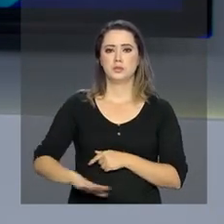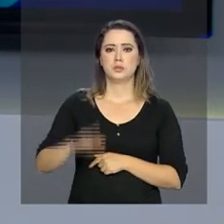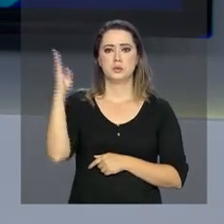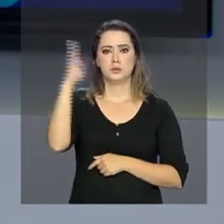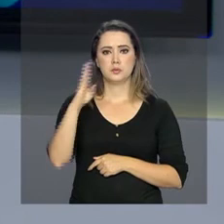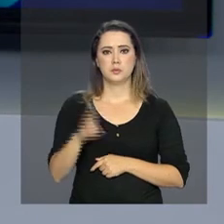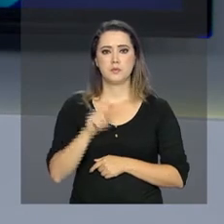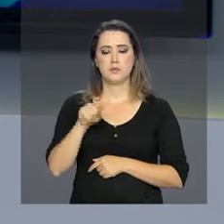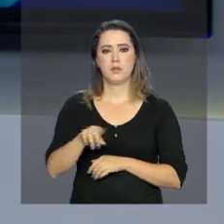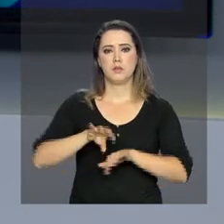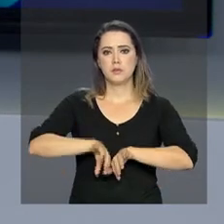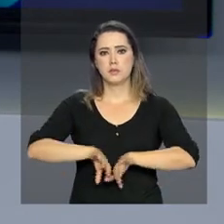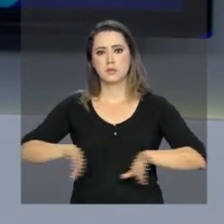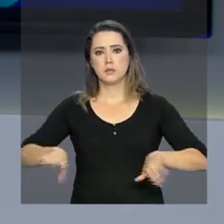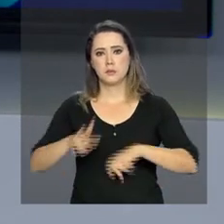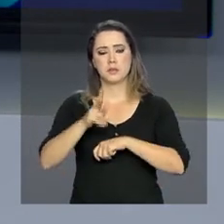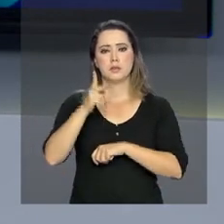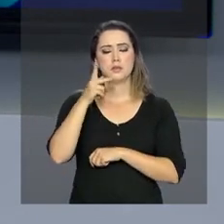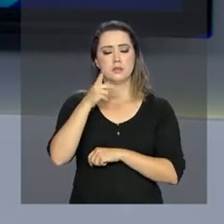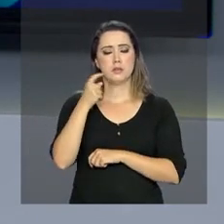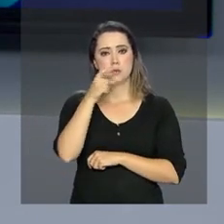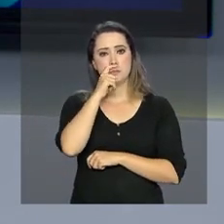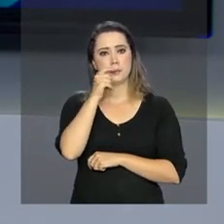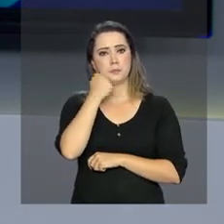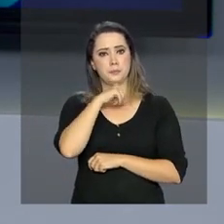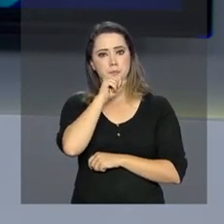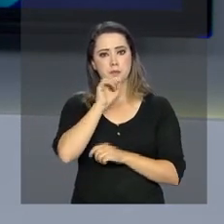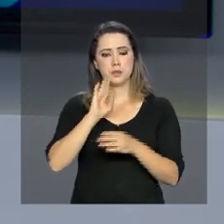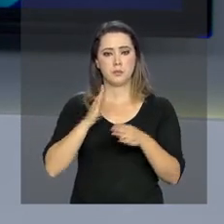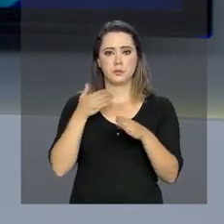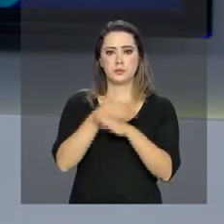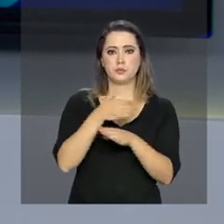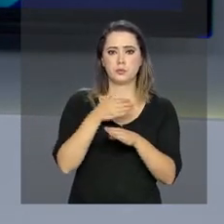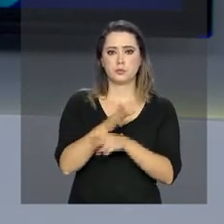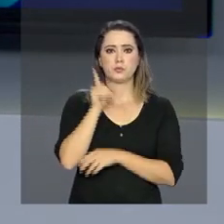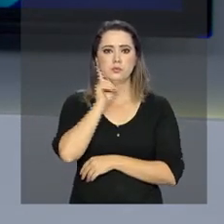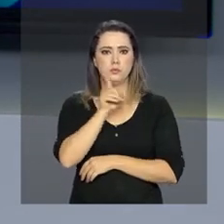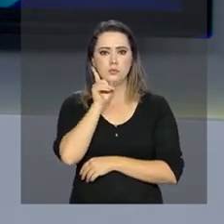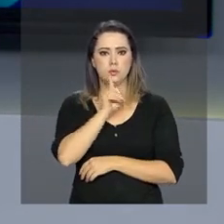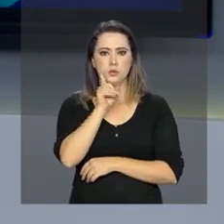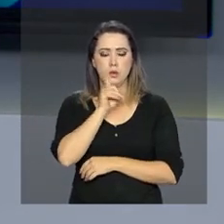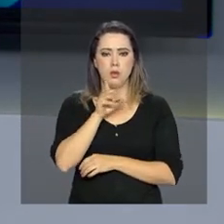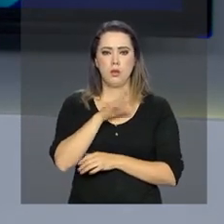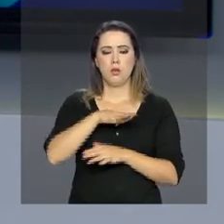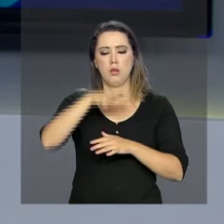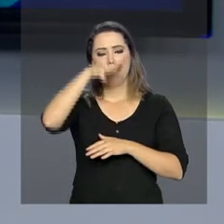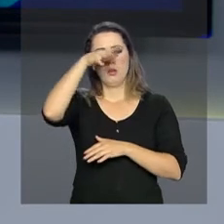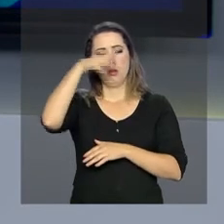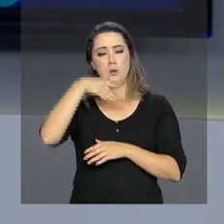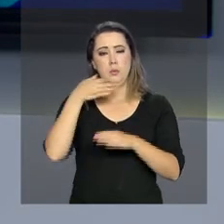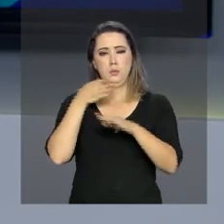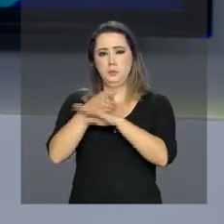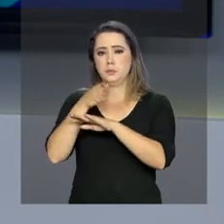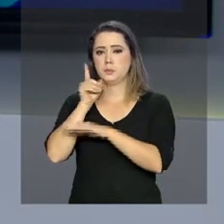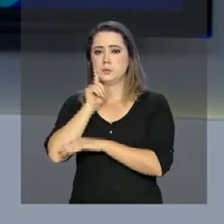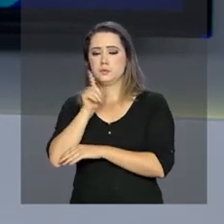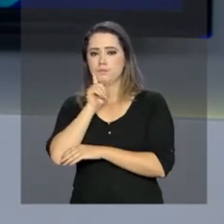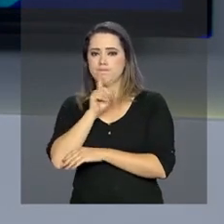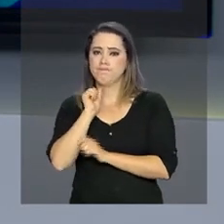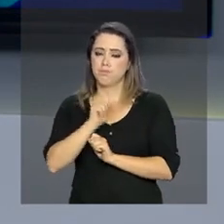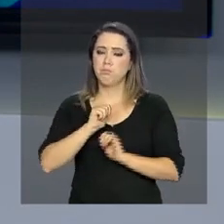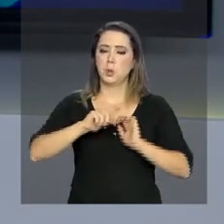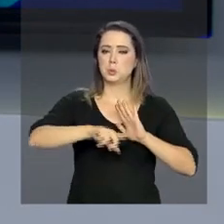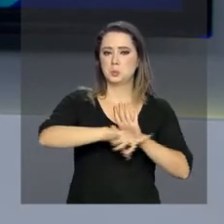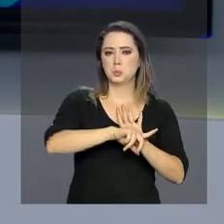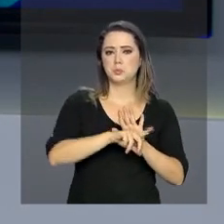que foram separadas dos pais depois de terem cruzado a fronteira norte americana com o méxico de forma supostamente ilegal